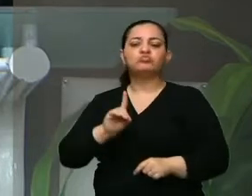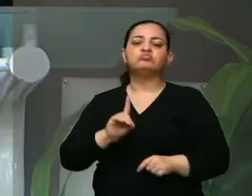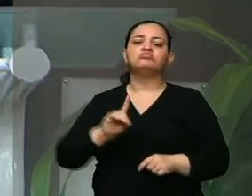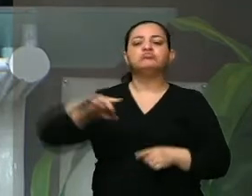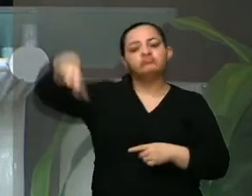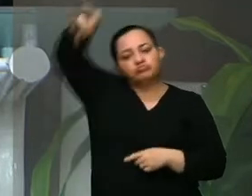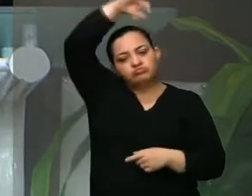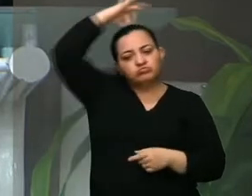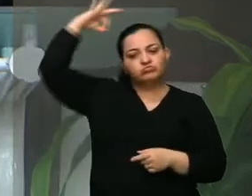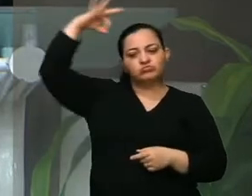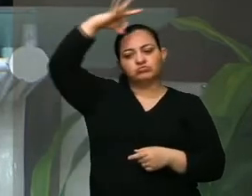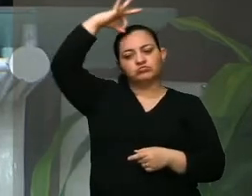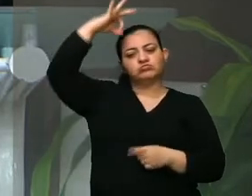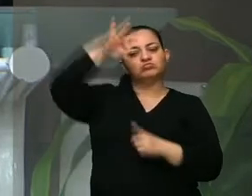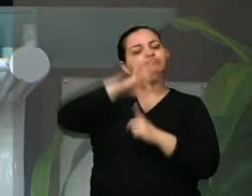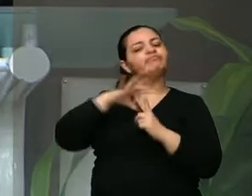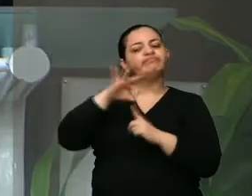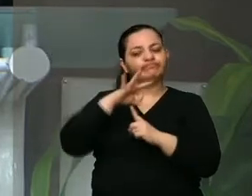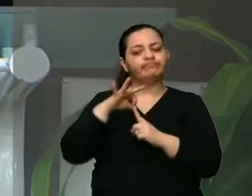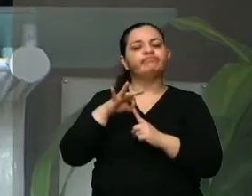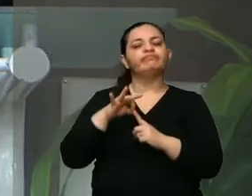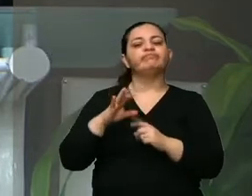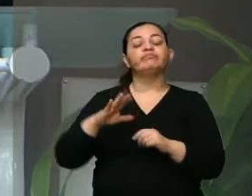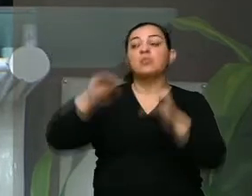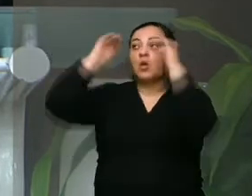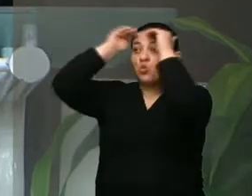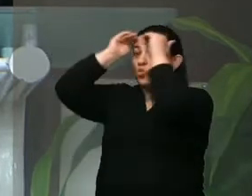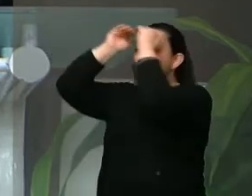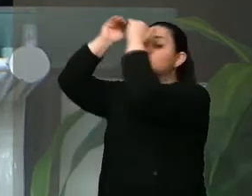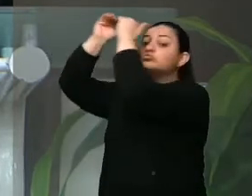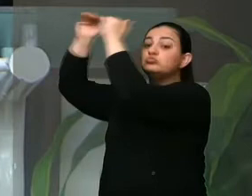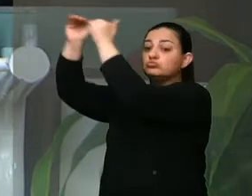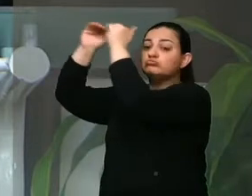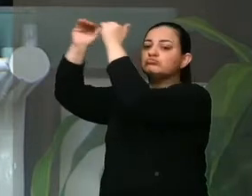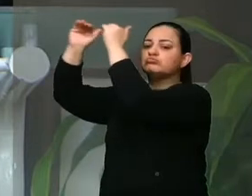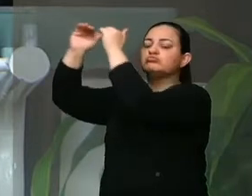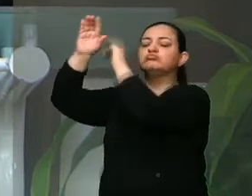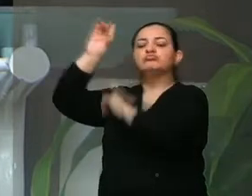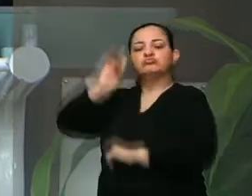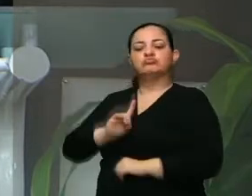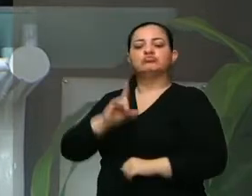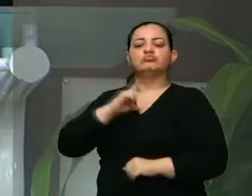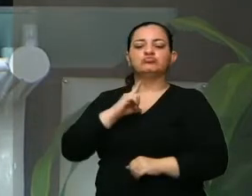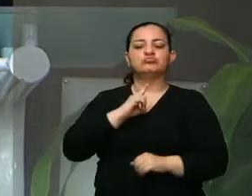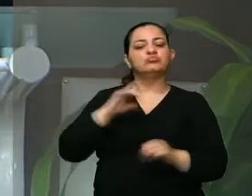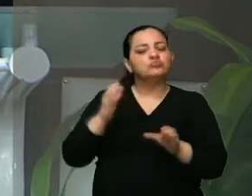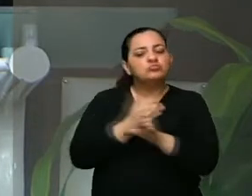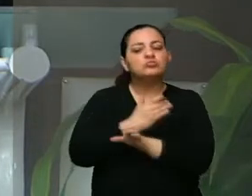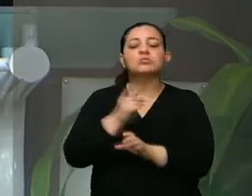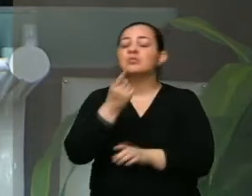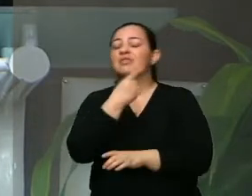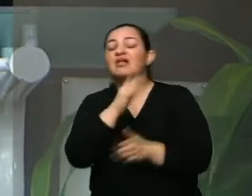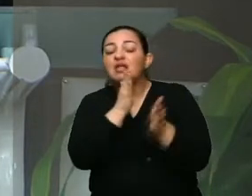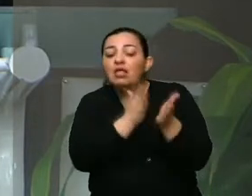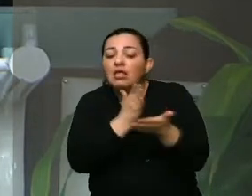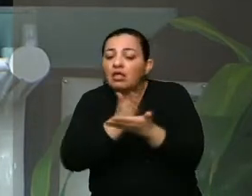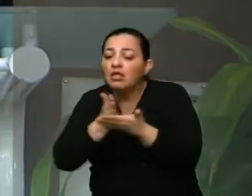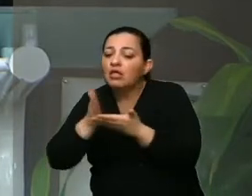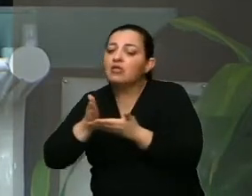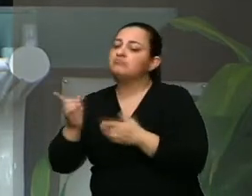espírito santo a obediência completa não parcial